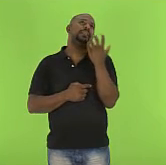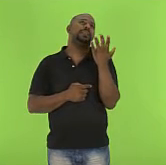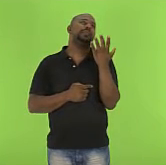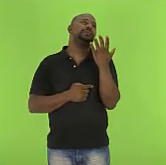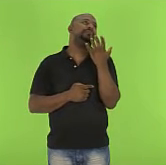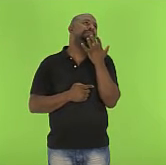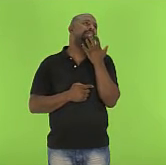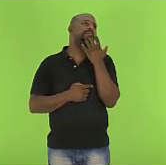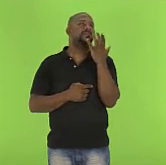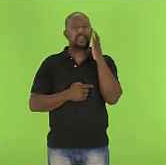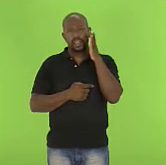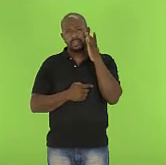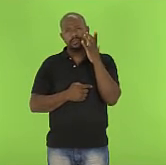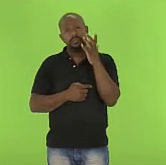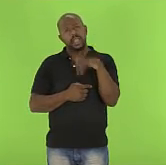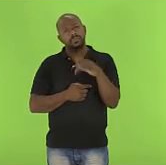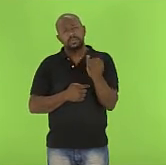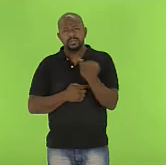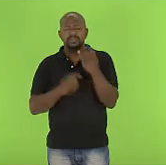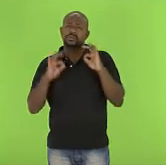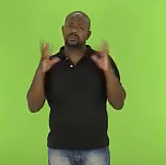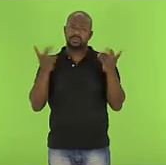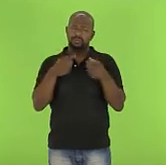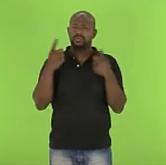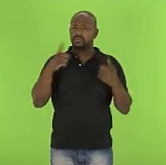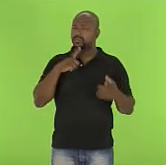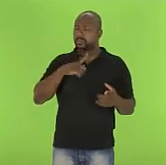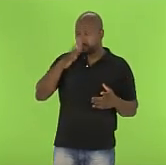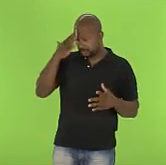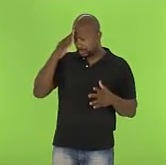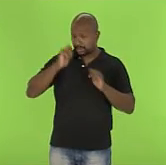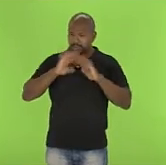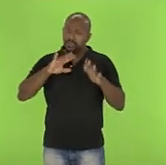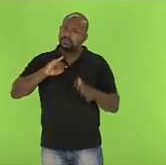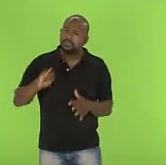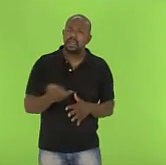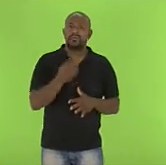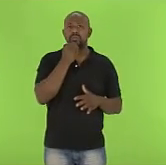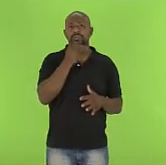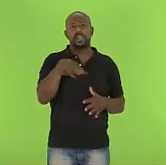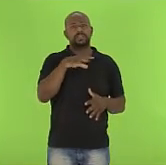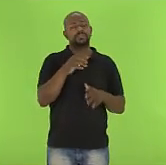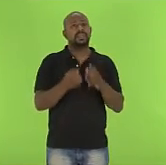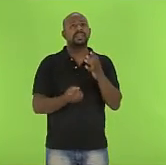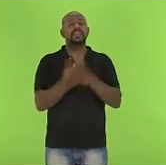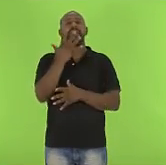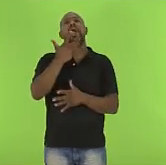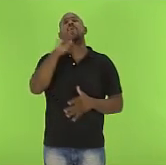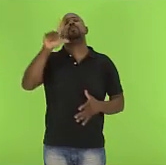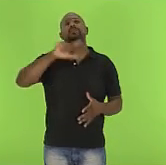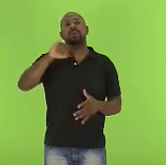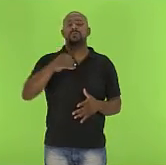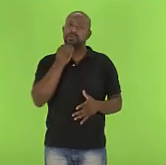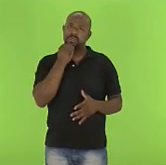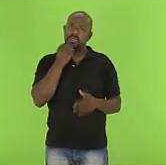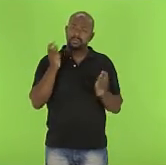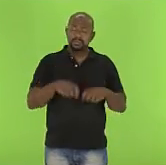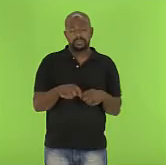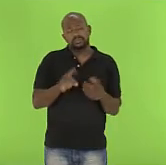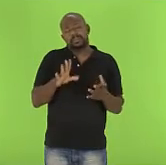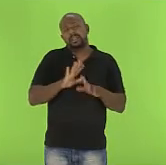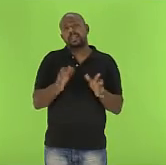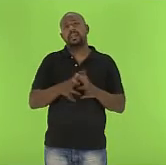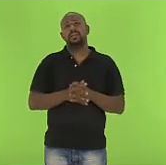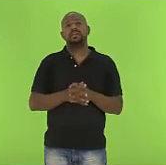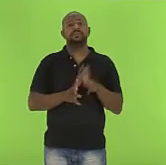né? Que eu acho que é importante todo mundo ter, Lógico. de você aproveitar as oportunidades para criar outras oportunidades. Porque a gente